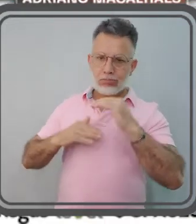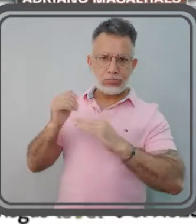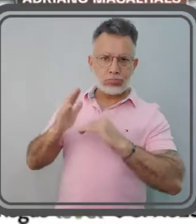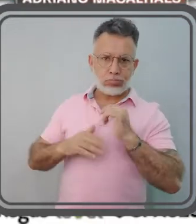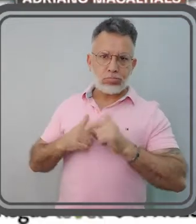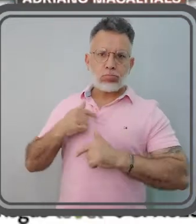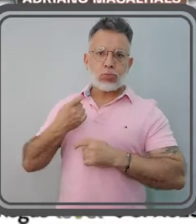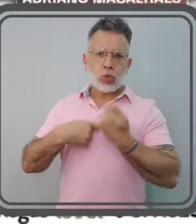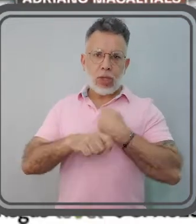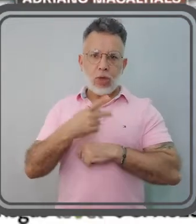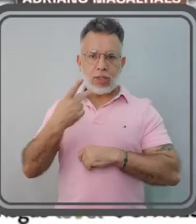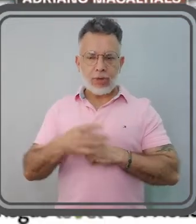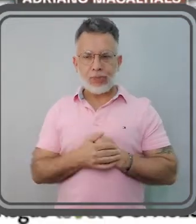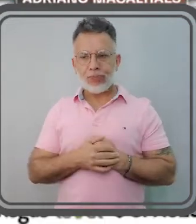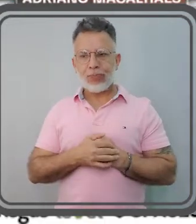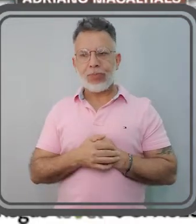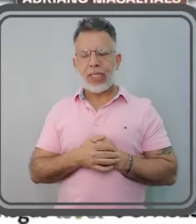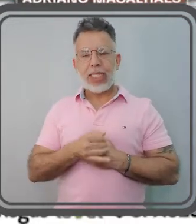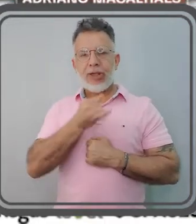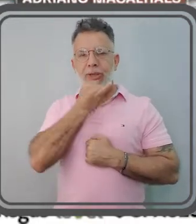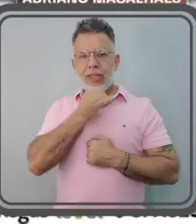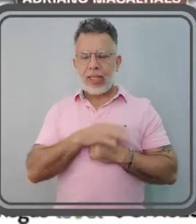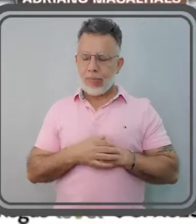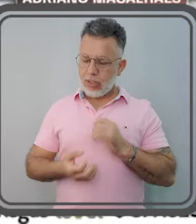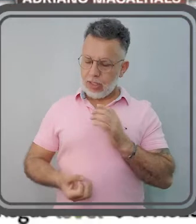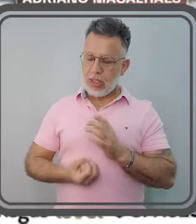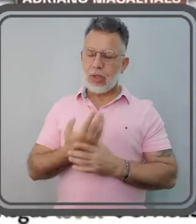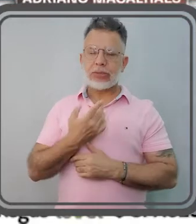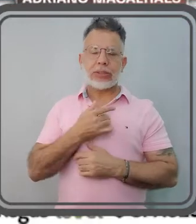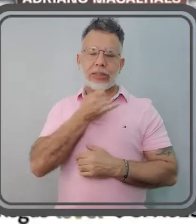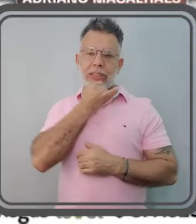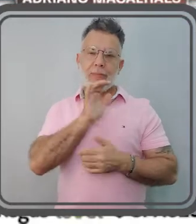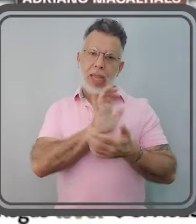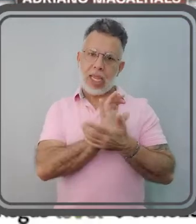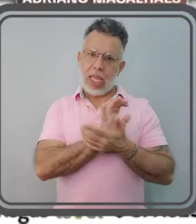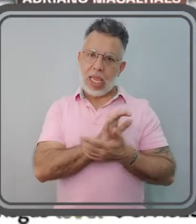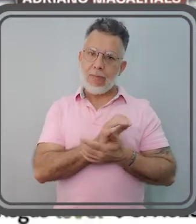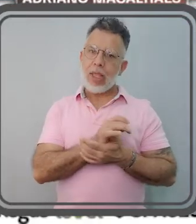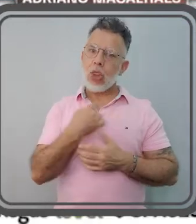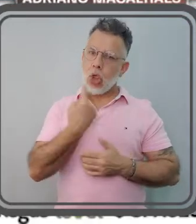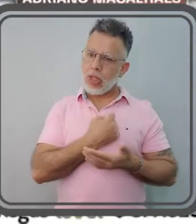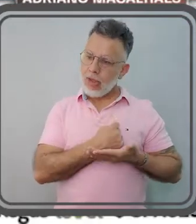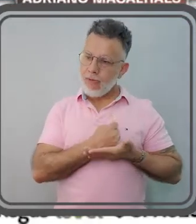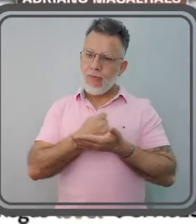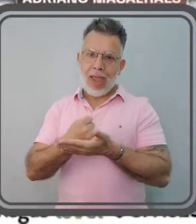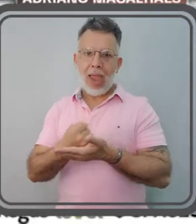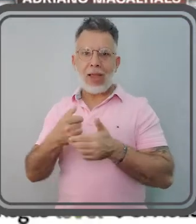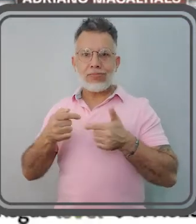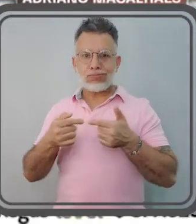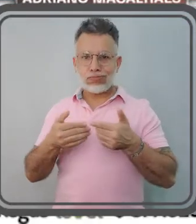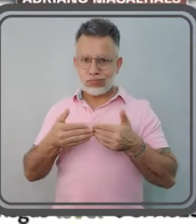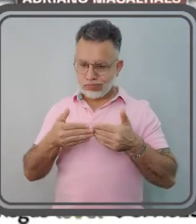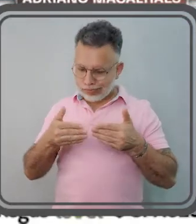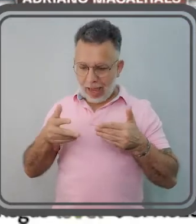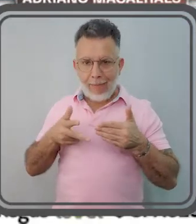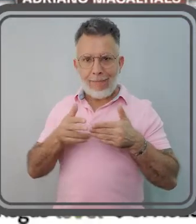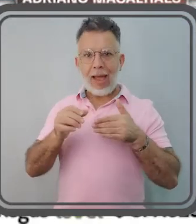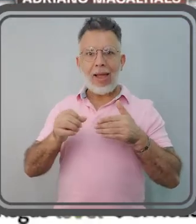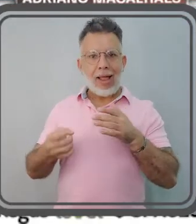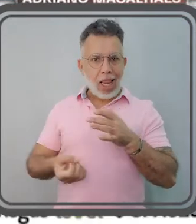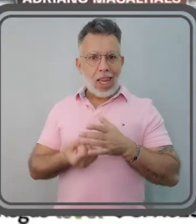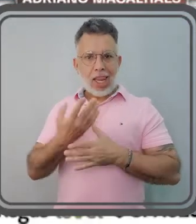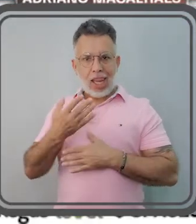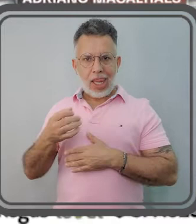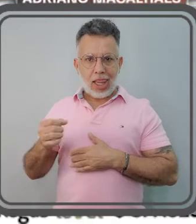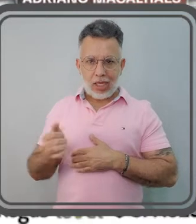equipe nossa na inauguração para poder inaugurar junto com o franqueado. Depois tem um acompanhamento junto com a consultoria de campo. E esse